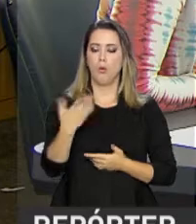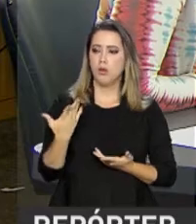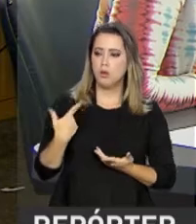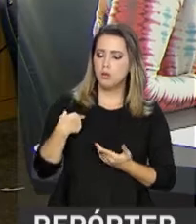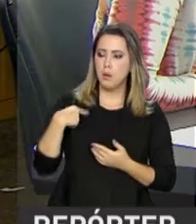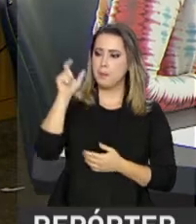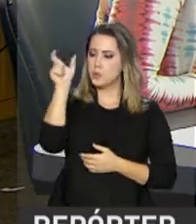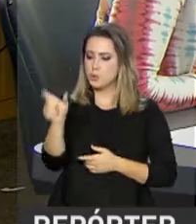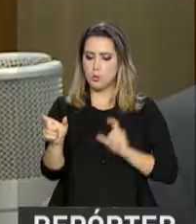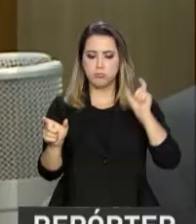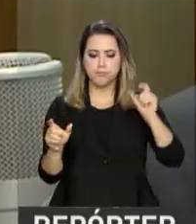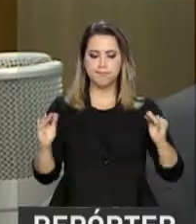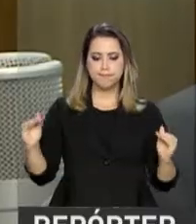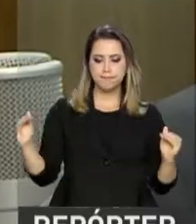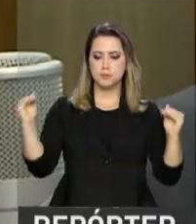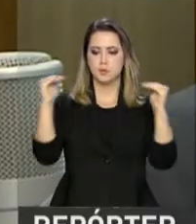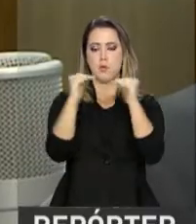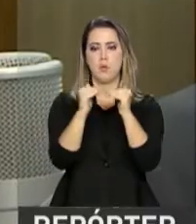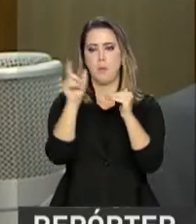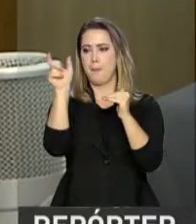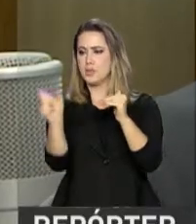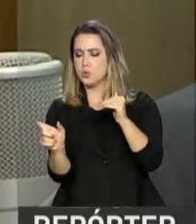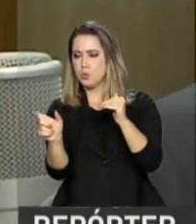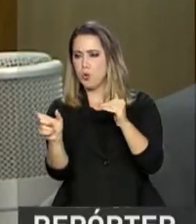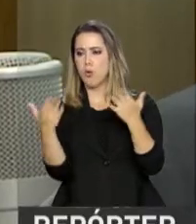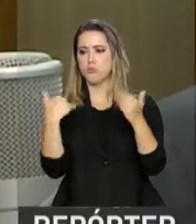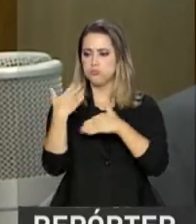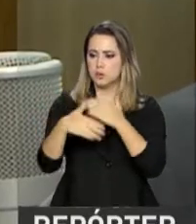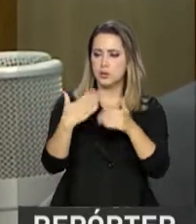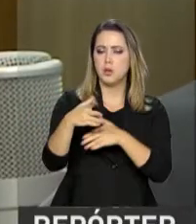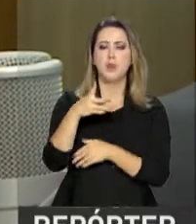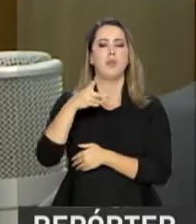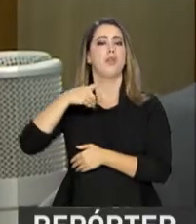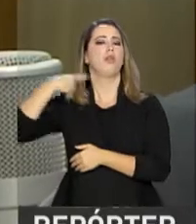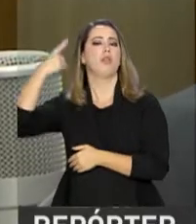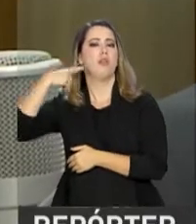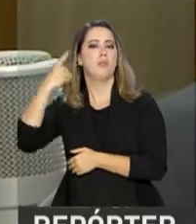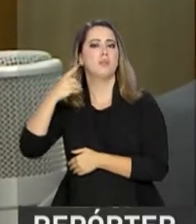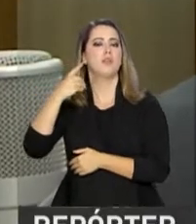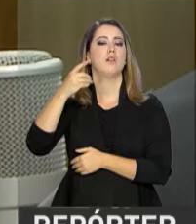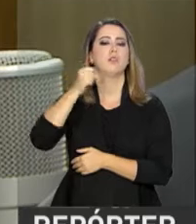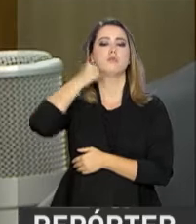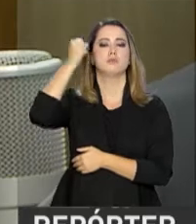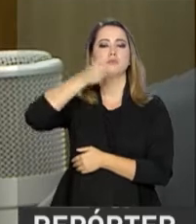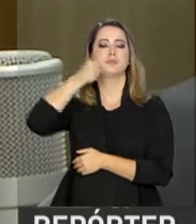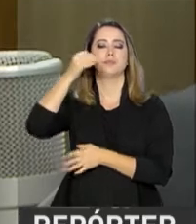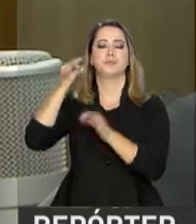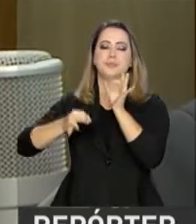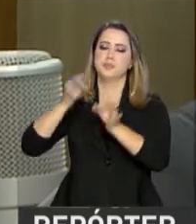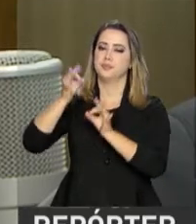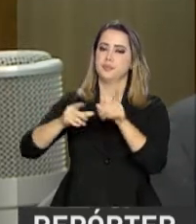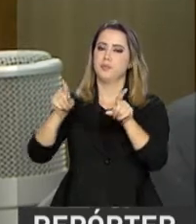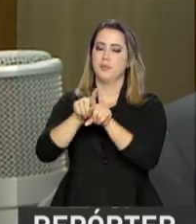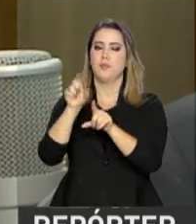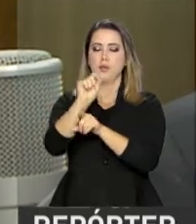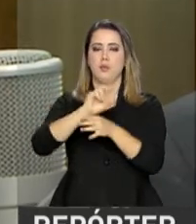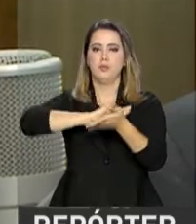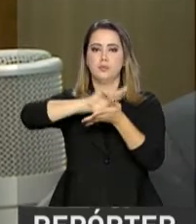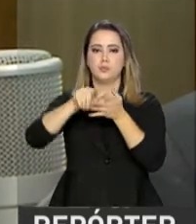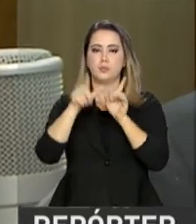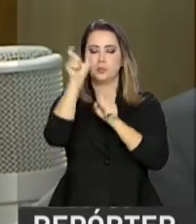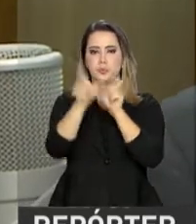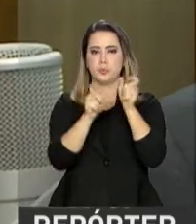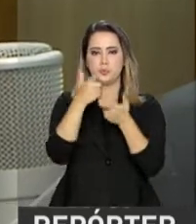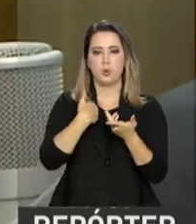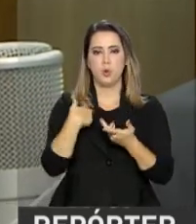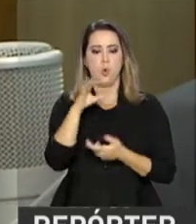igual então daqui pra frente não importa se a pessoa for é deputado senador juiz desembargador ou então civil ocupam cargo de